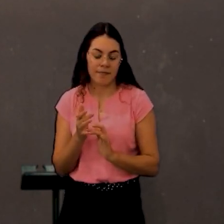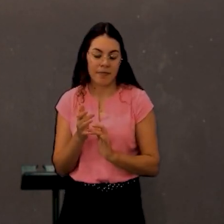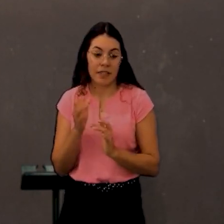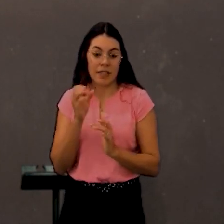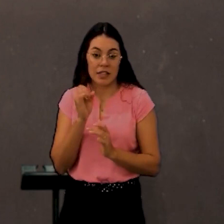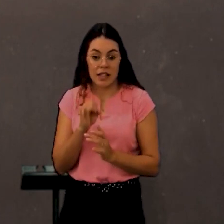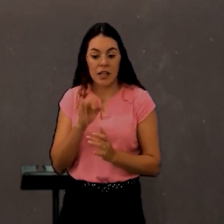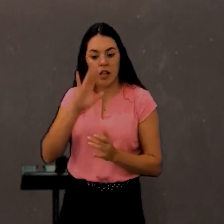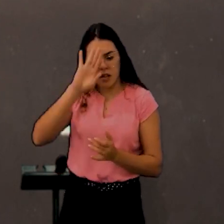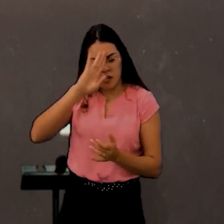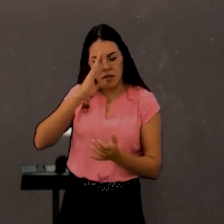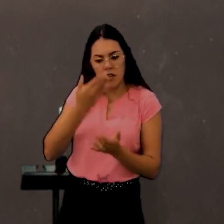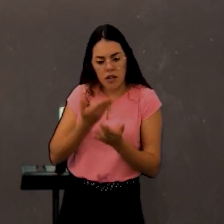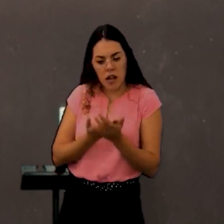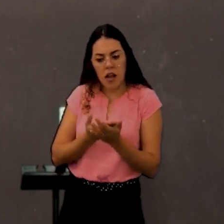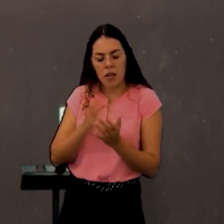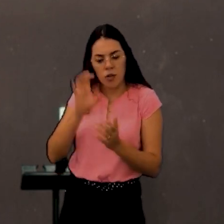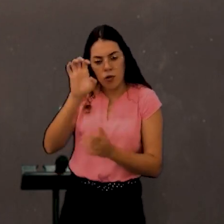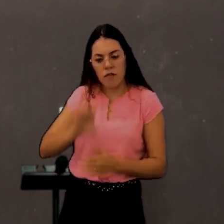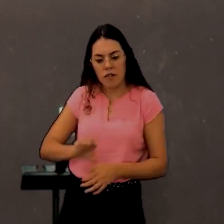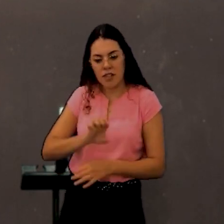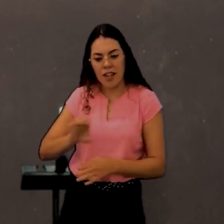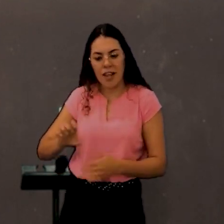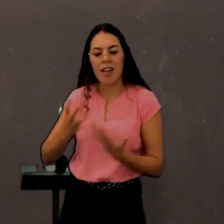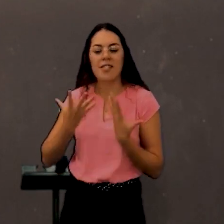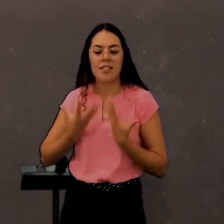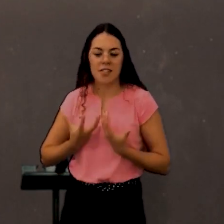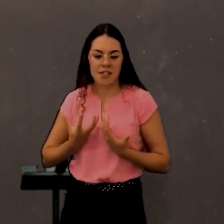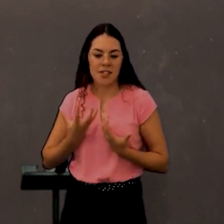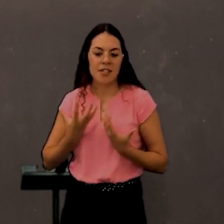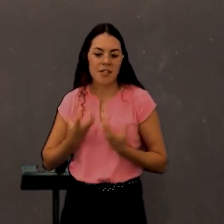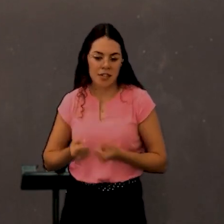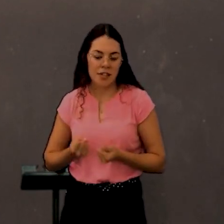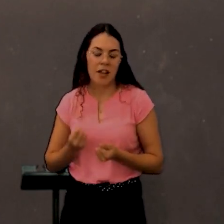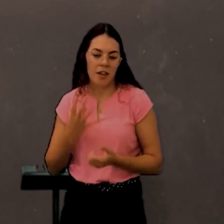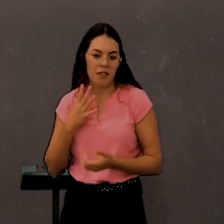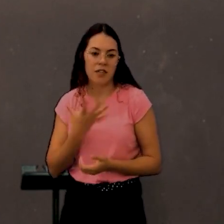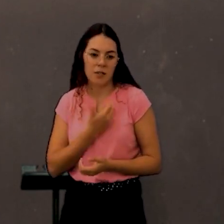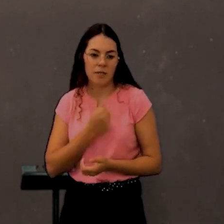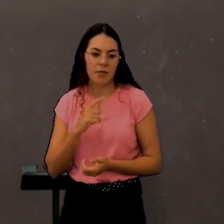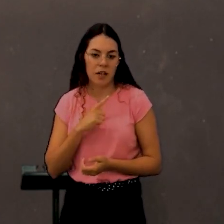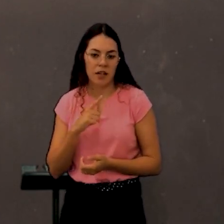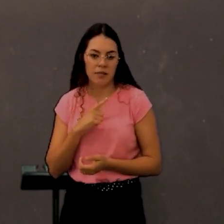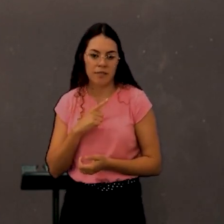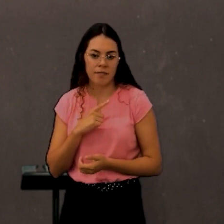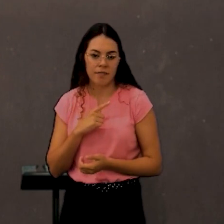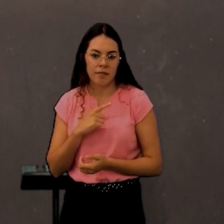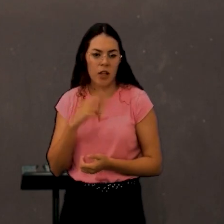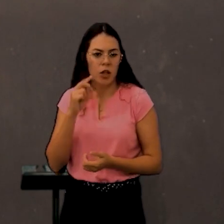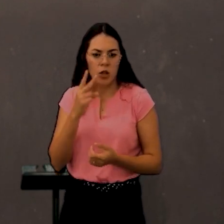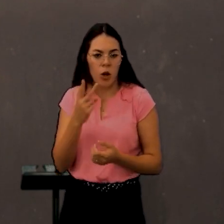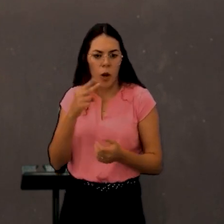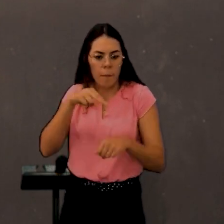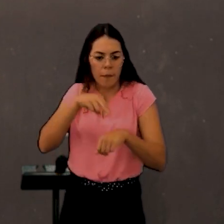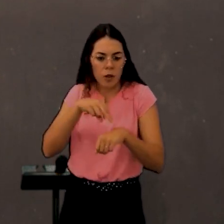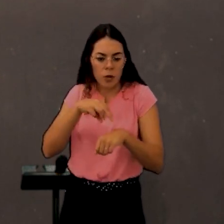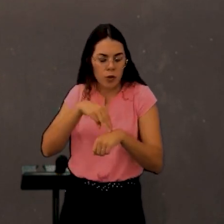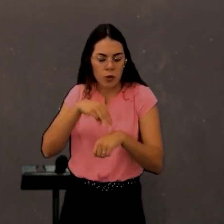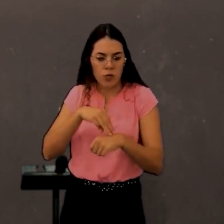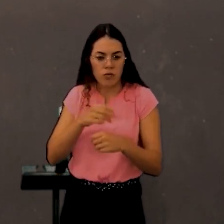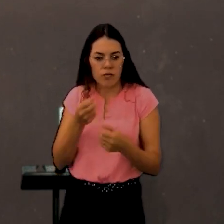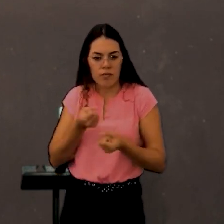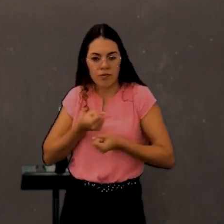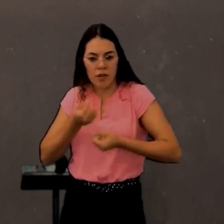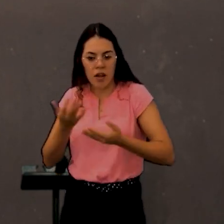Se crer no Evangelho, será salvo. O simples fato de eu dizer esses 2 minutinhos que eu fiquei falando aqui para